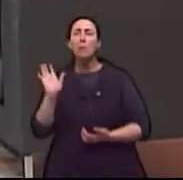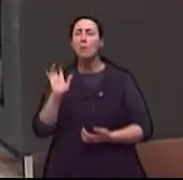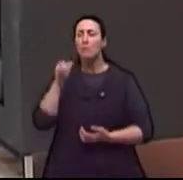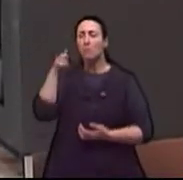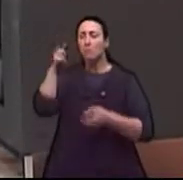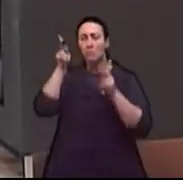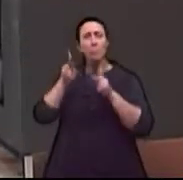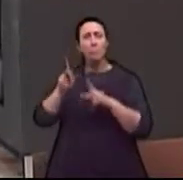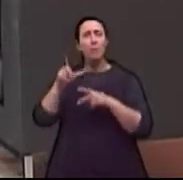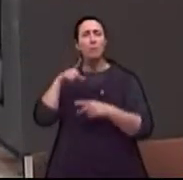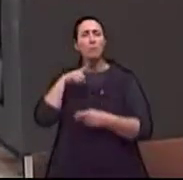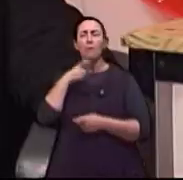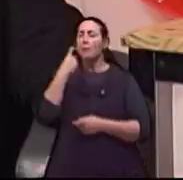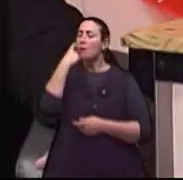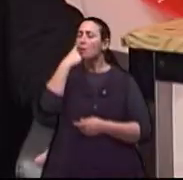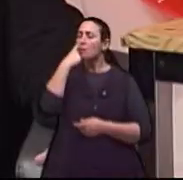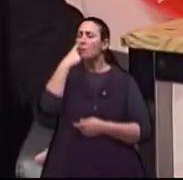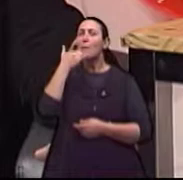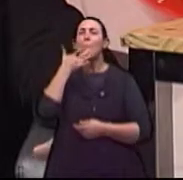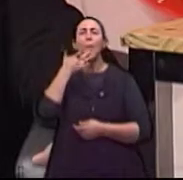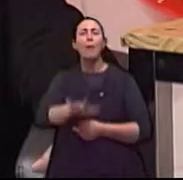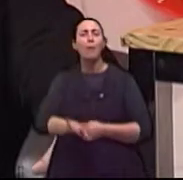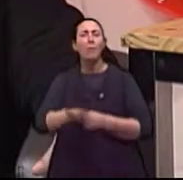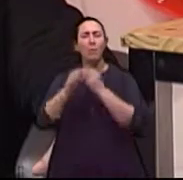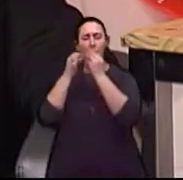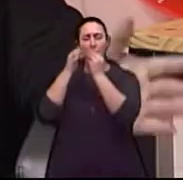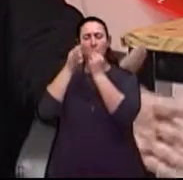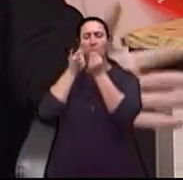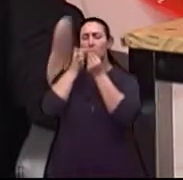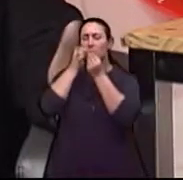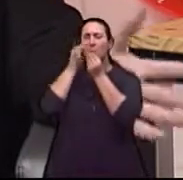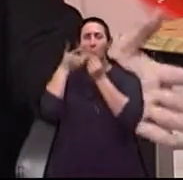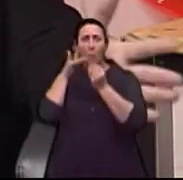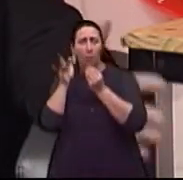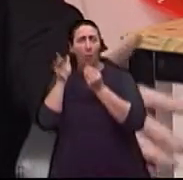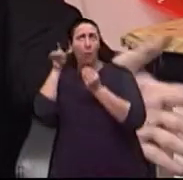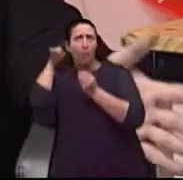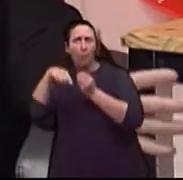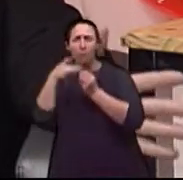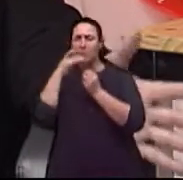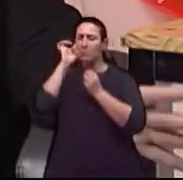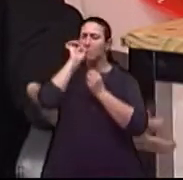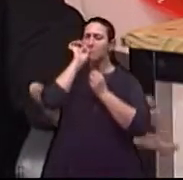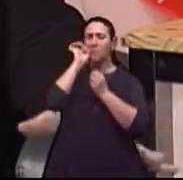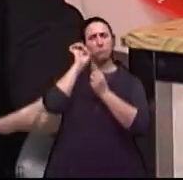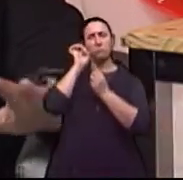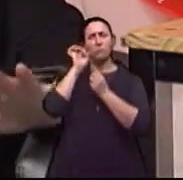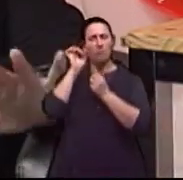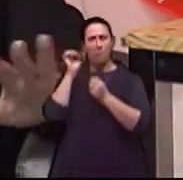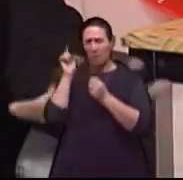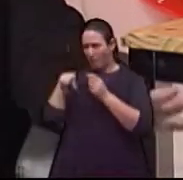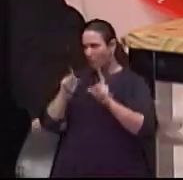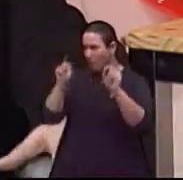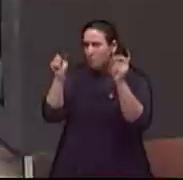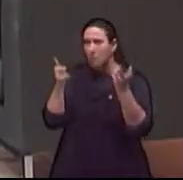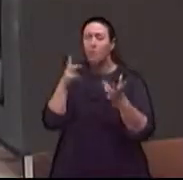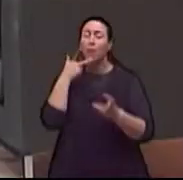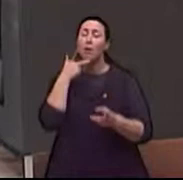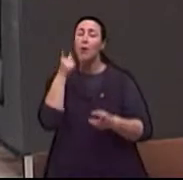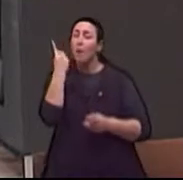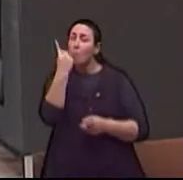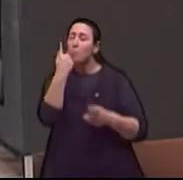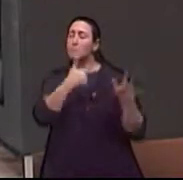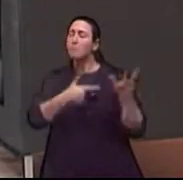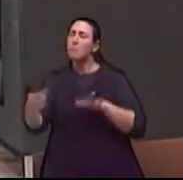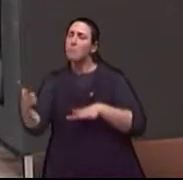afta permanente ninguém tem né Doutor permanente não existe a afta cura em uma semana no máximo já poderia dizer que podia ser uma